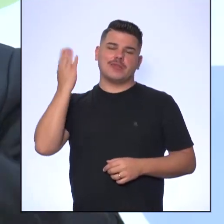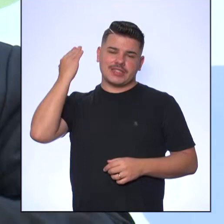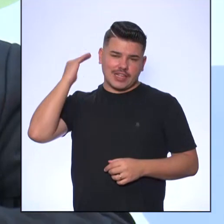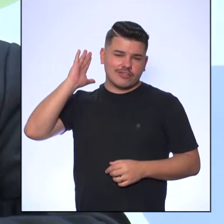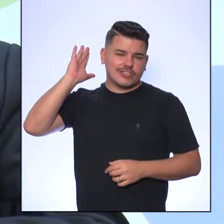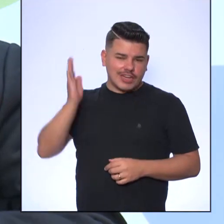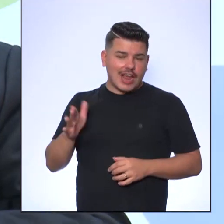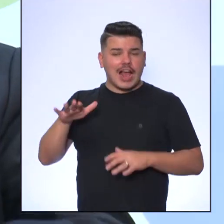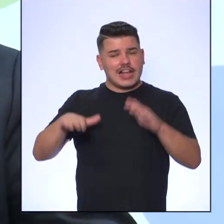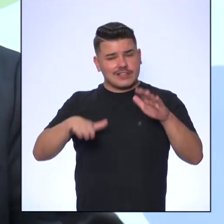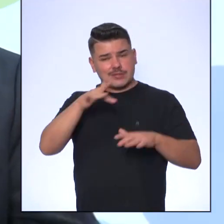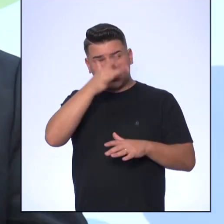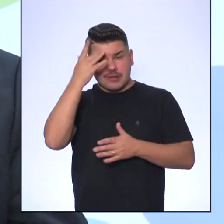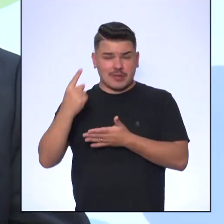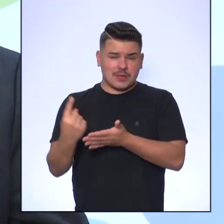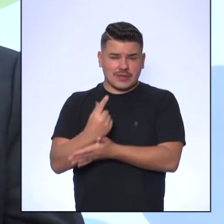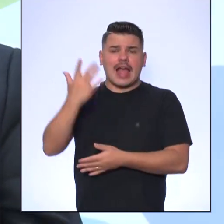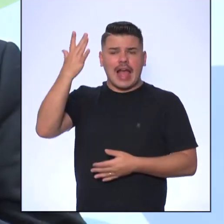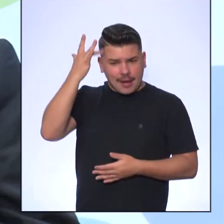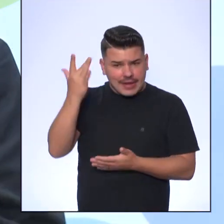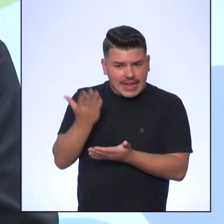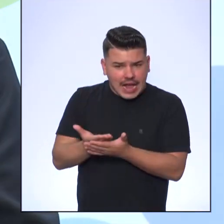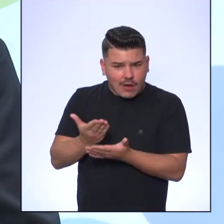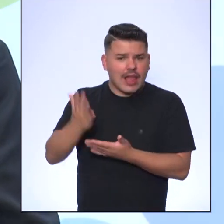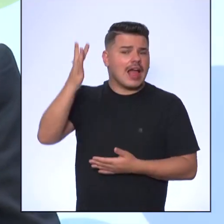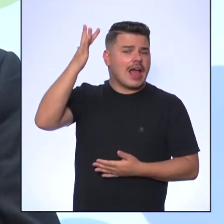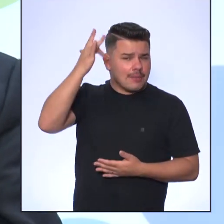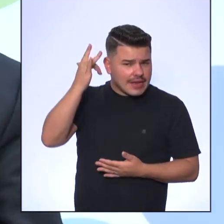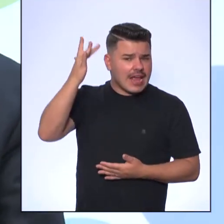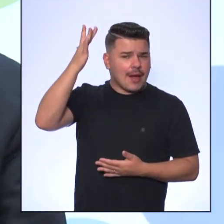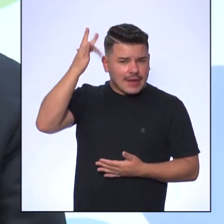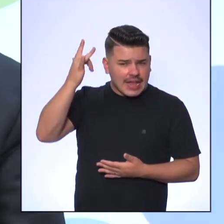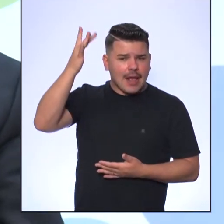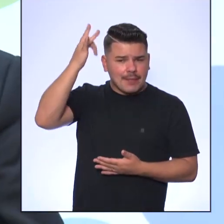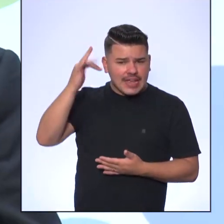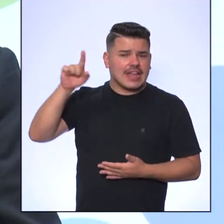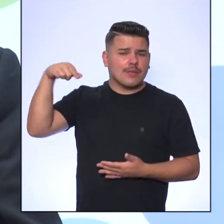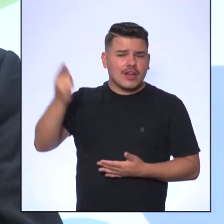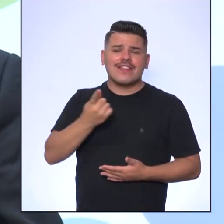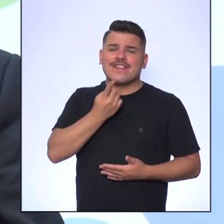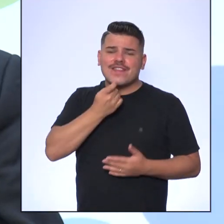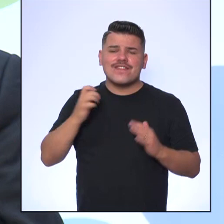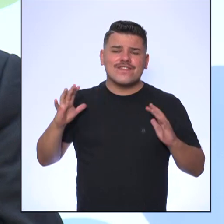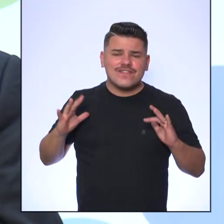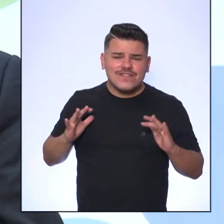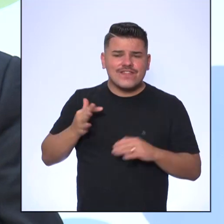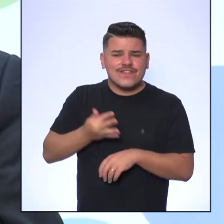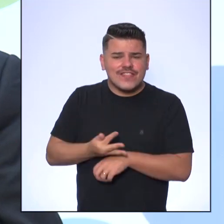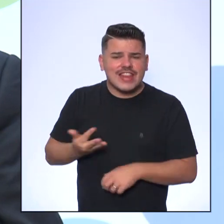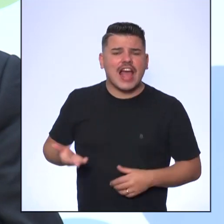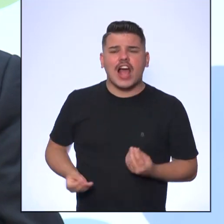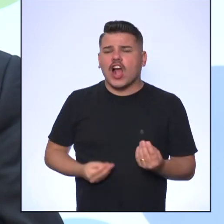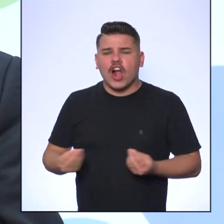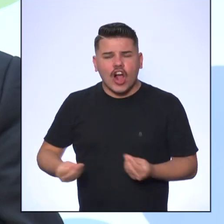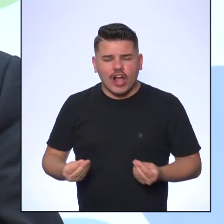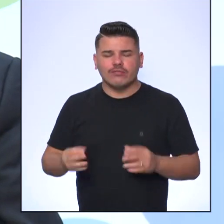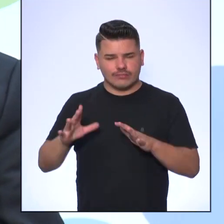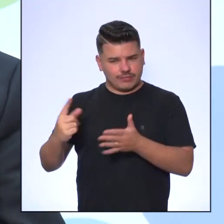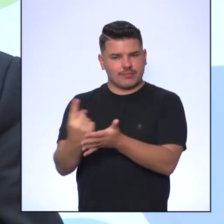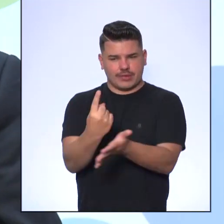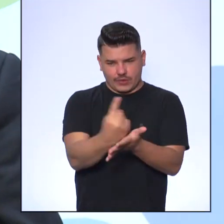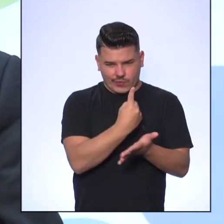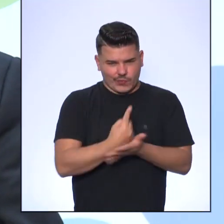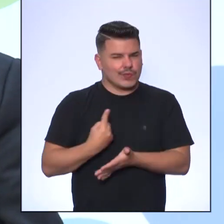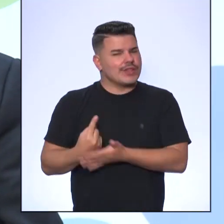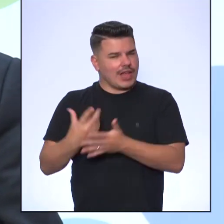Tem galera perguntando, vai ter aula amanhã? Como é que fica o feriado? Vi várias perguntas aqui. Então, antes de